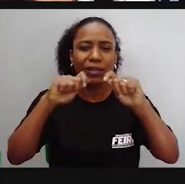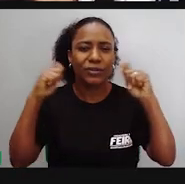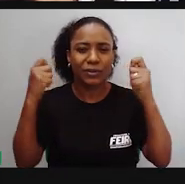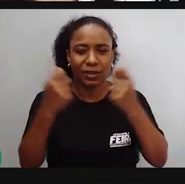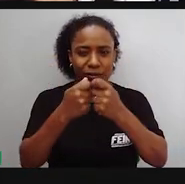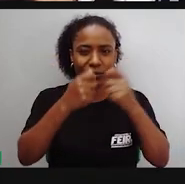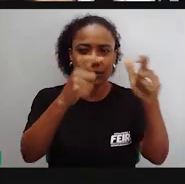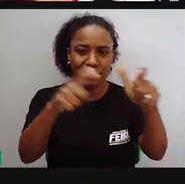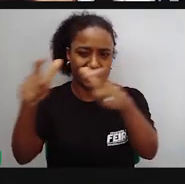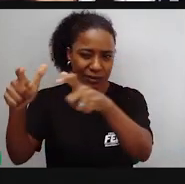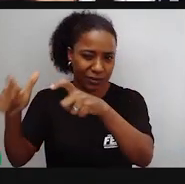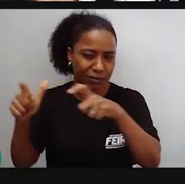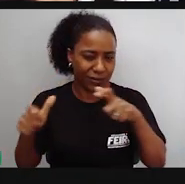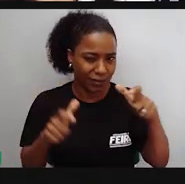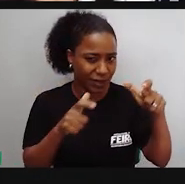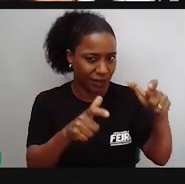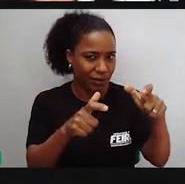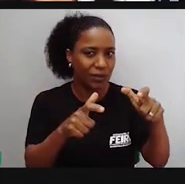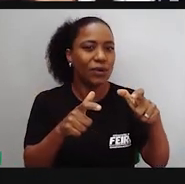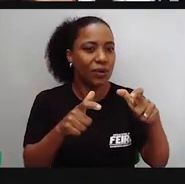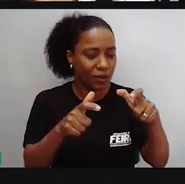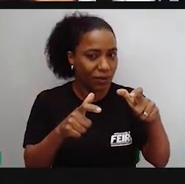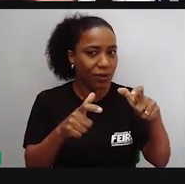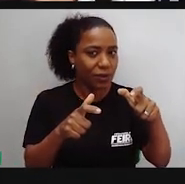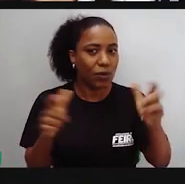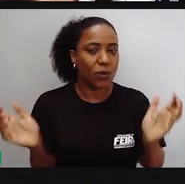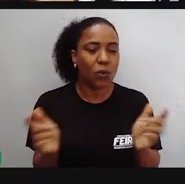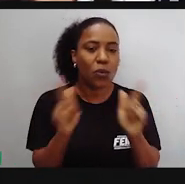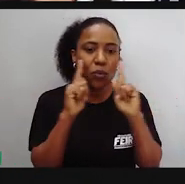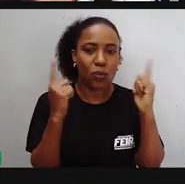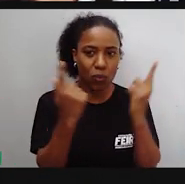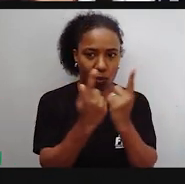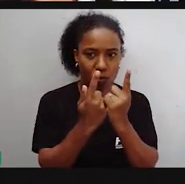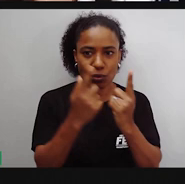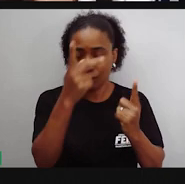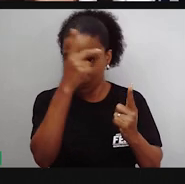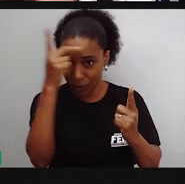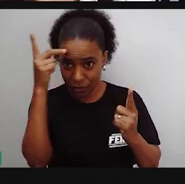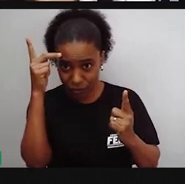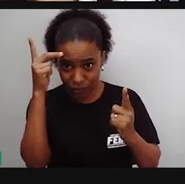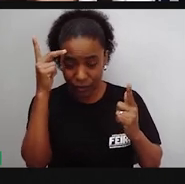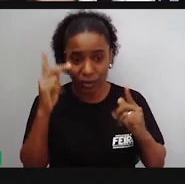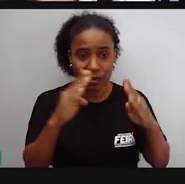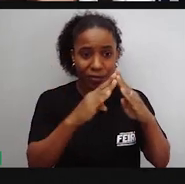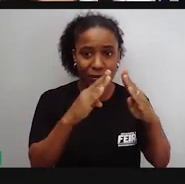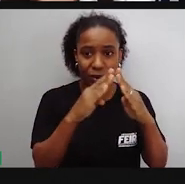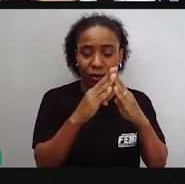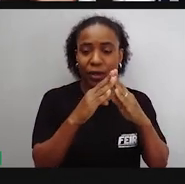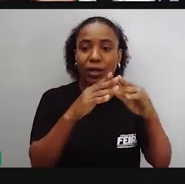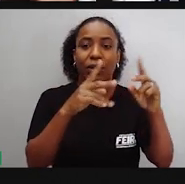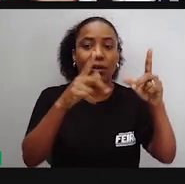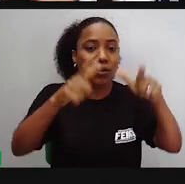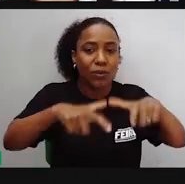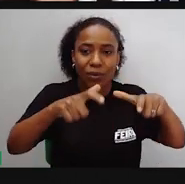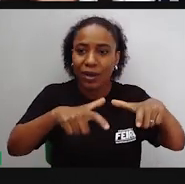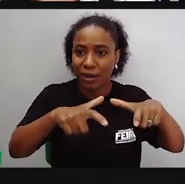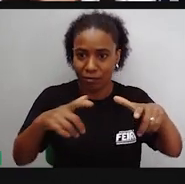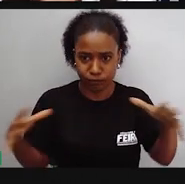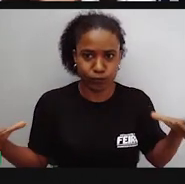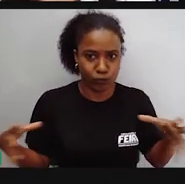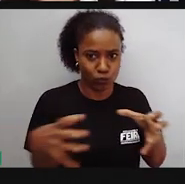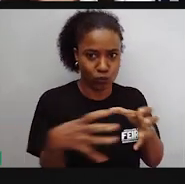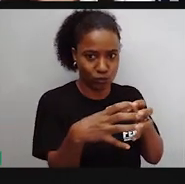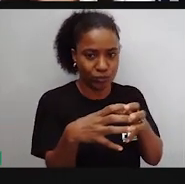bairro, é uma iniciativa em que um grupo de pessoas que moram em um mesmo local se reúne para criar